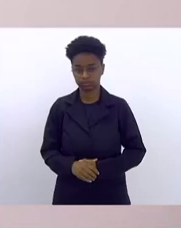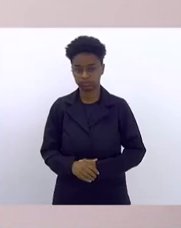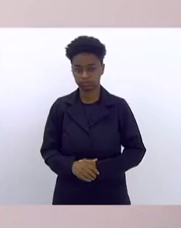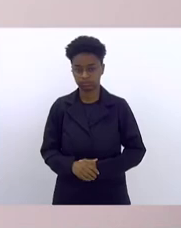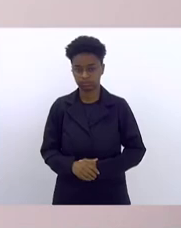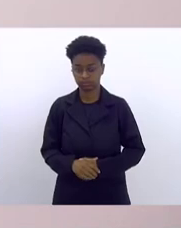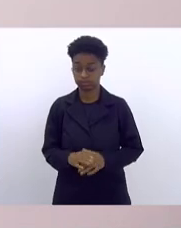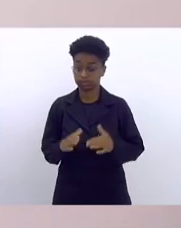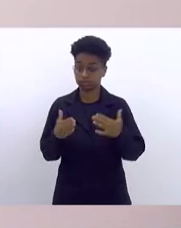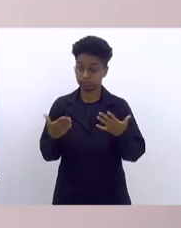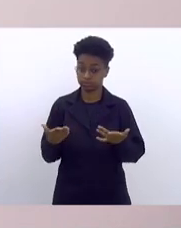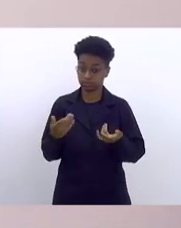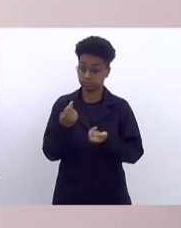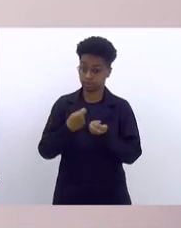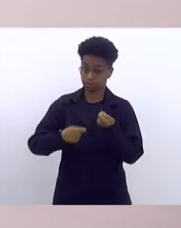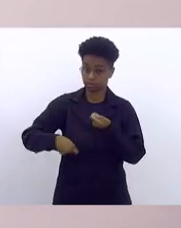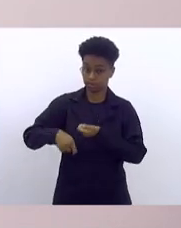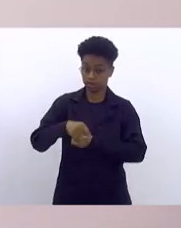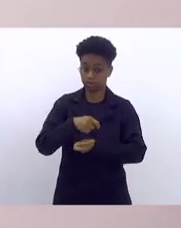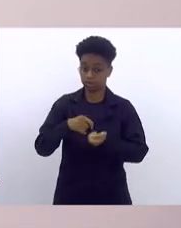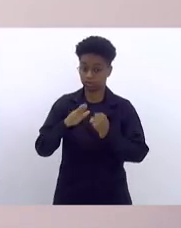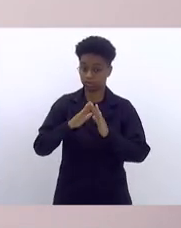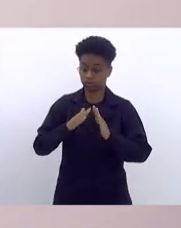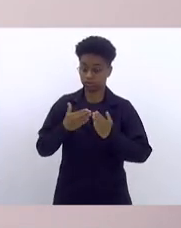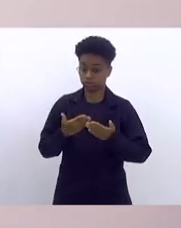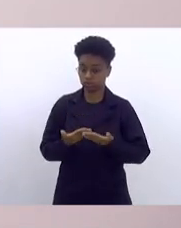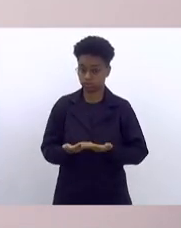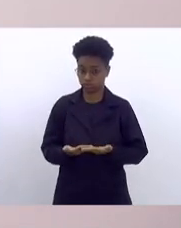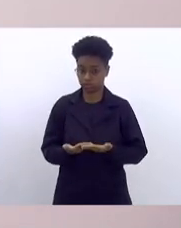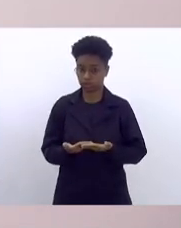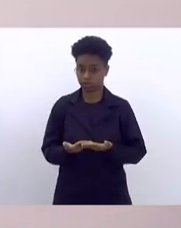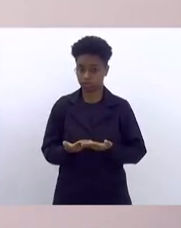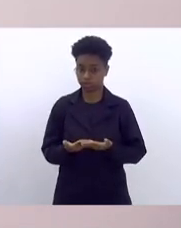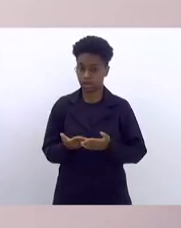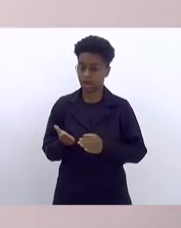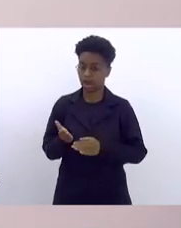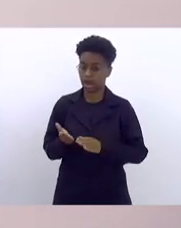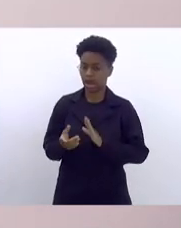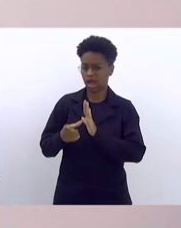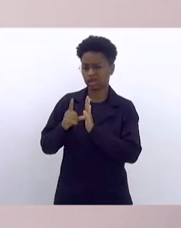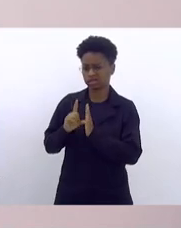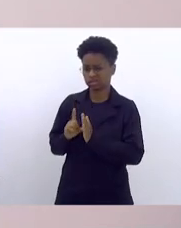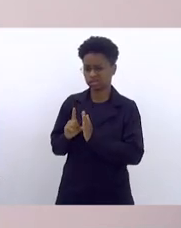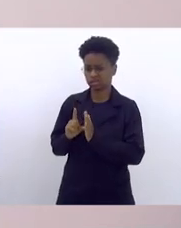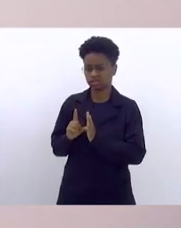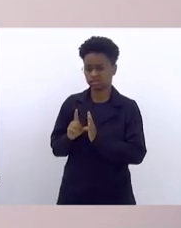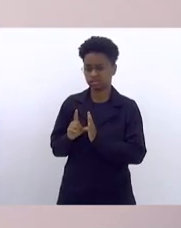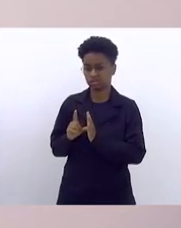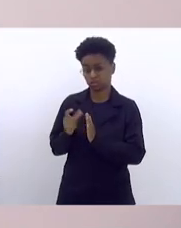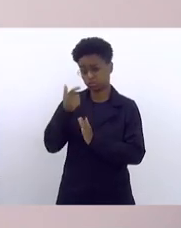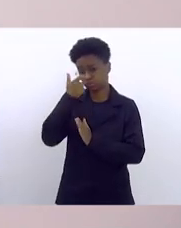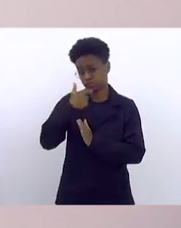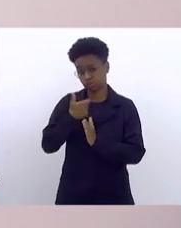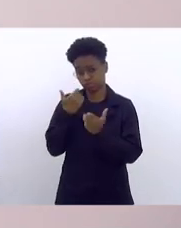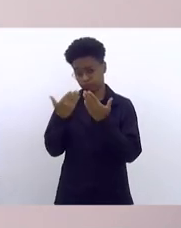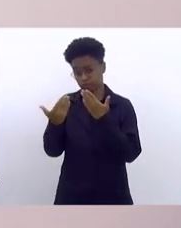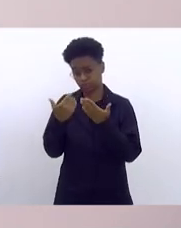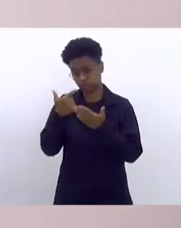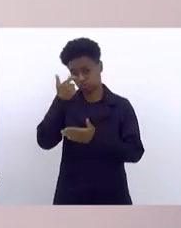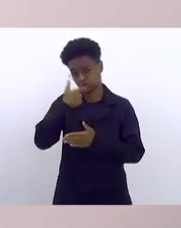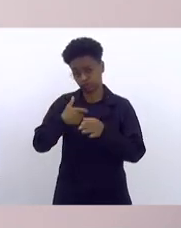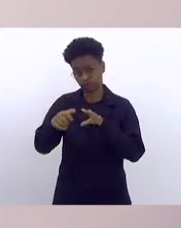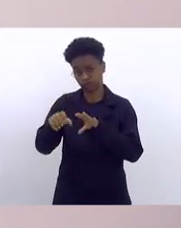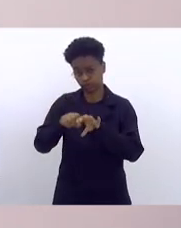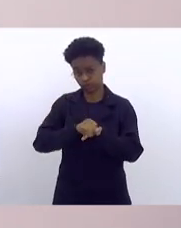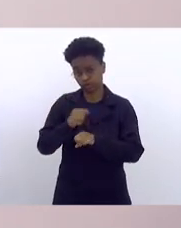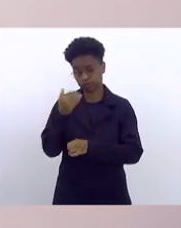a mediação escolar até antes disso eu sou psicóloga de formação há muitos